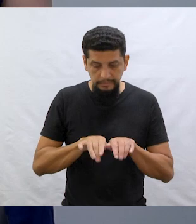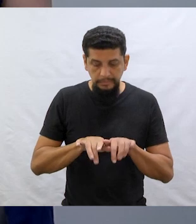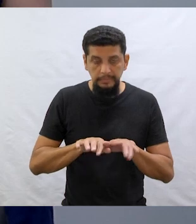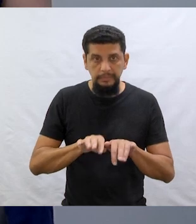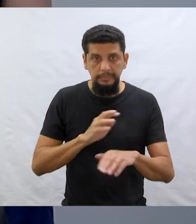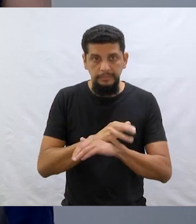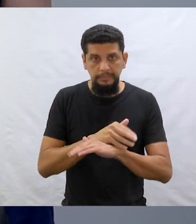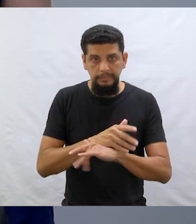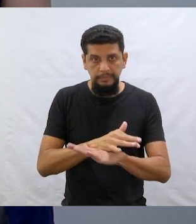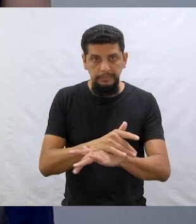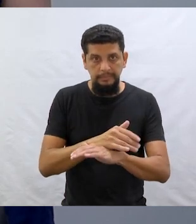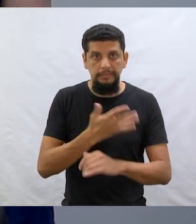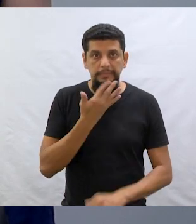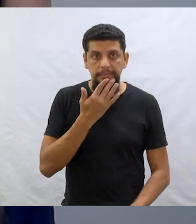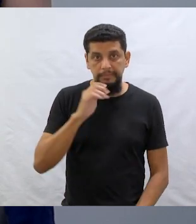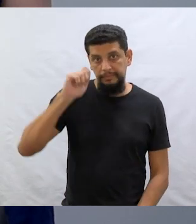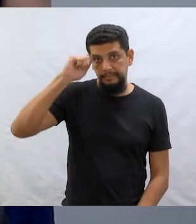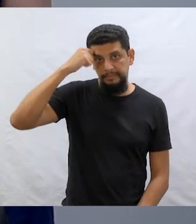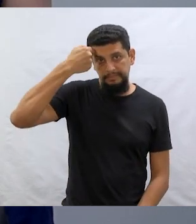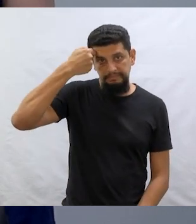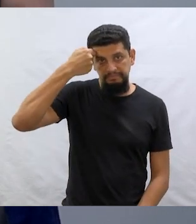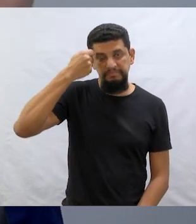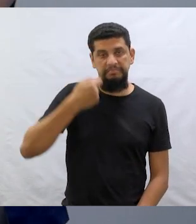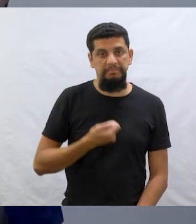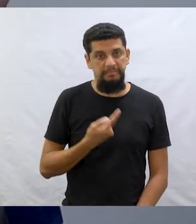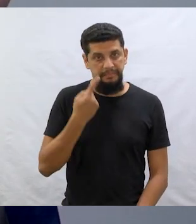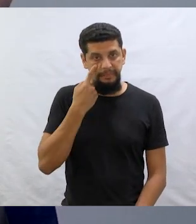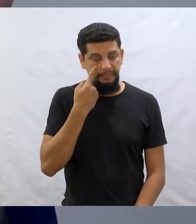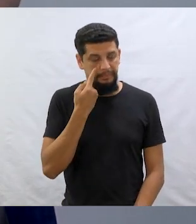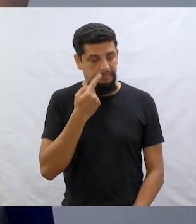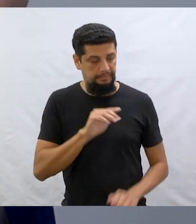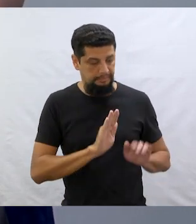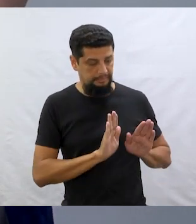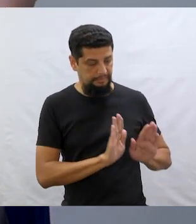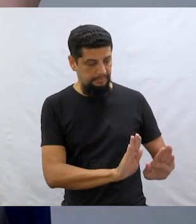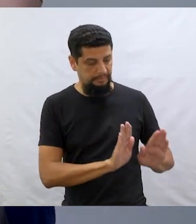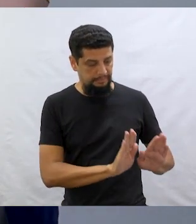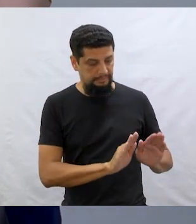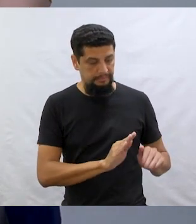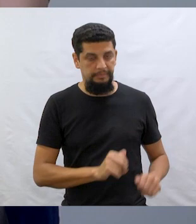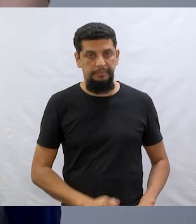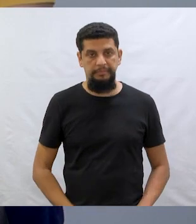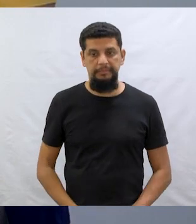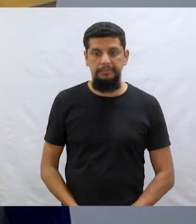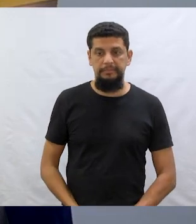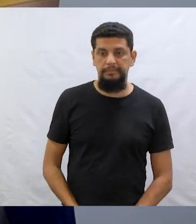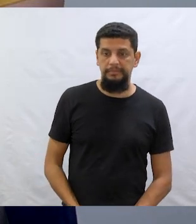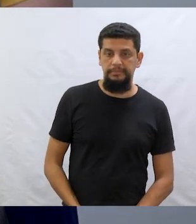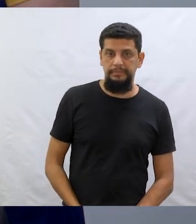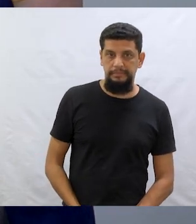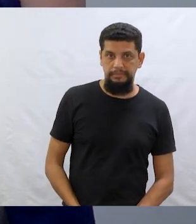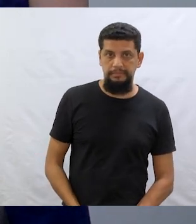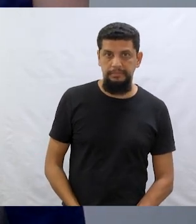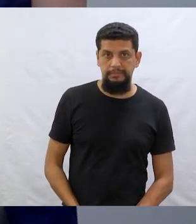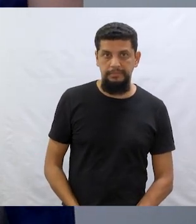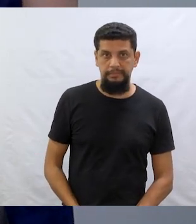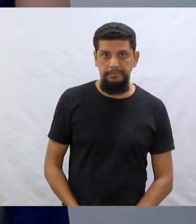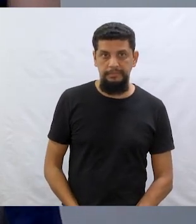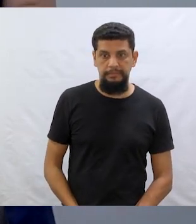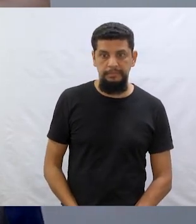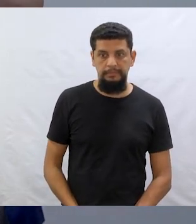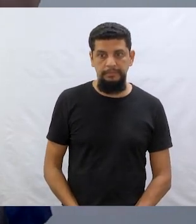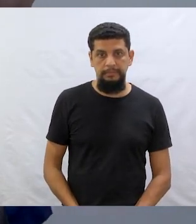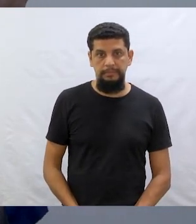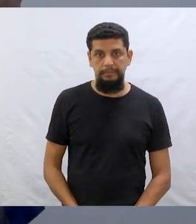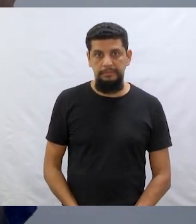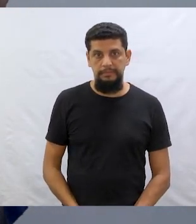dela também são pretas. Também vamos deixar aqui. Aqui. O aqui na frente.